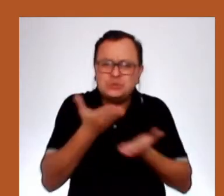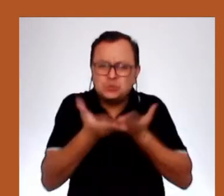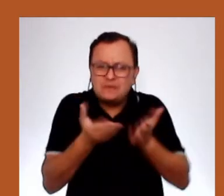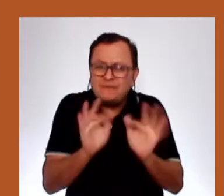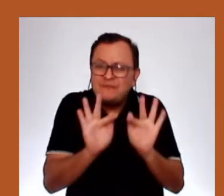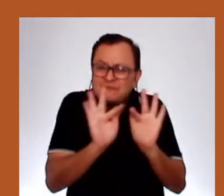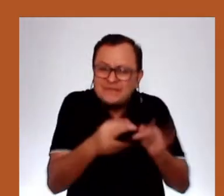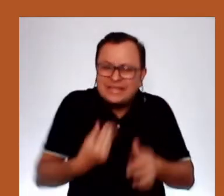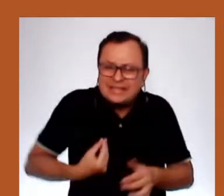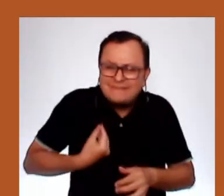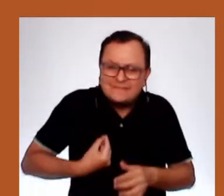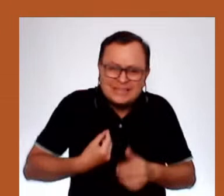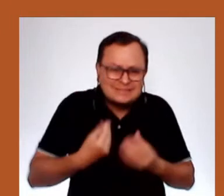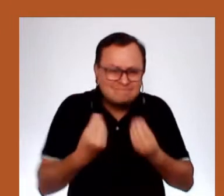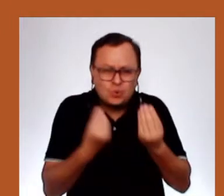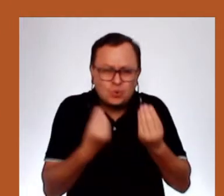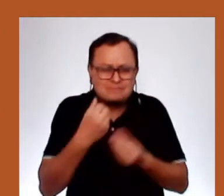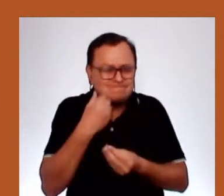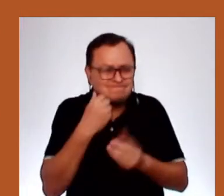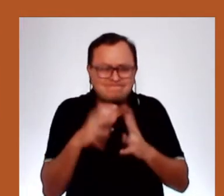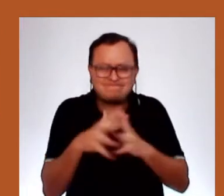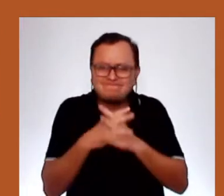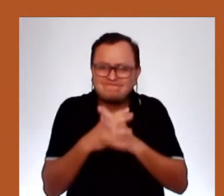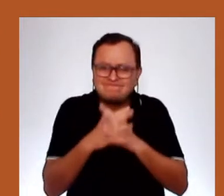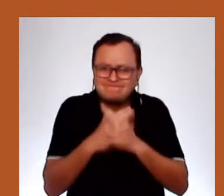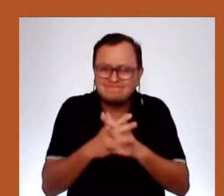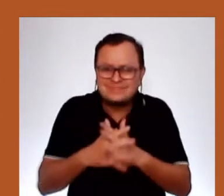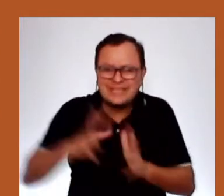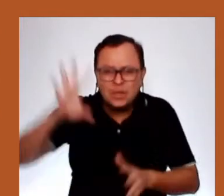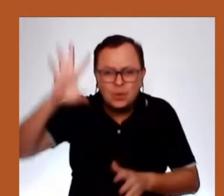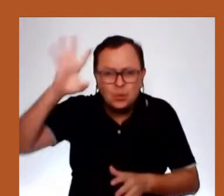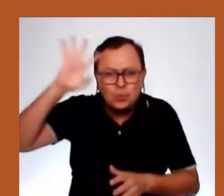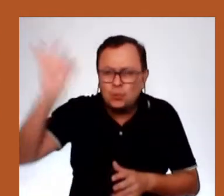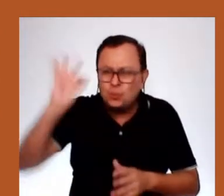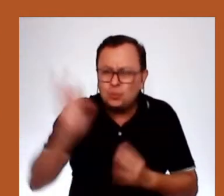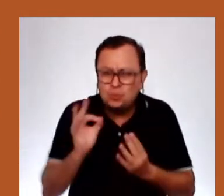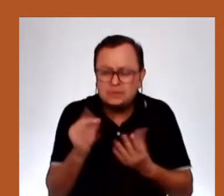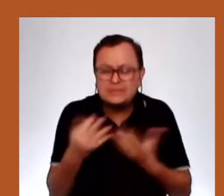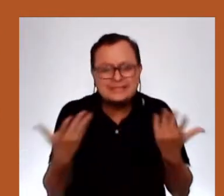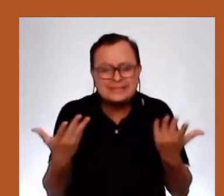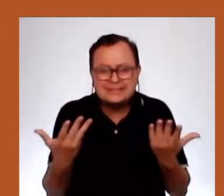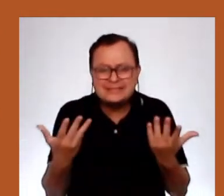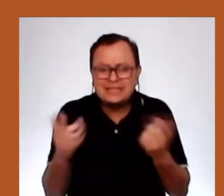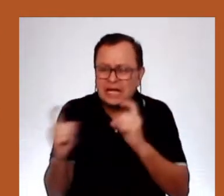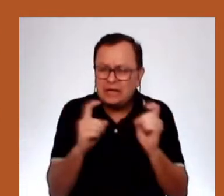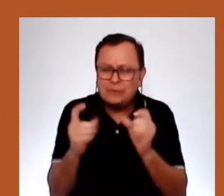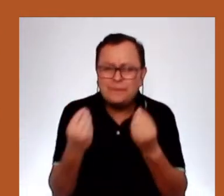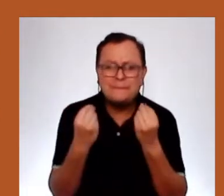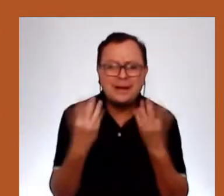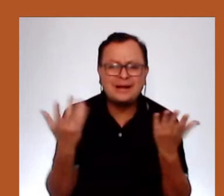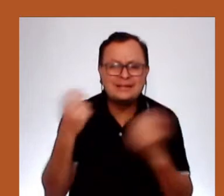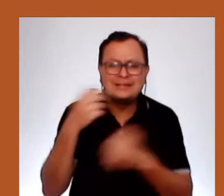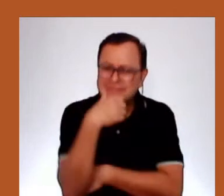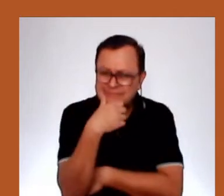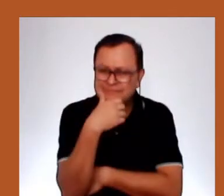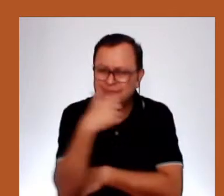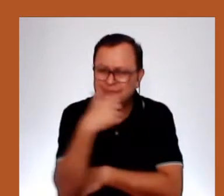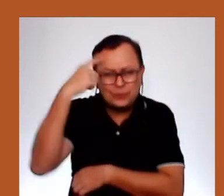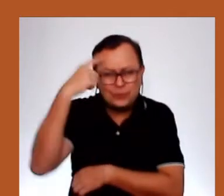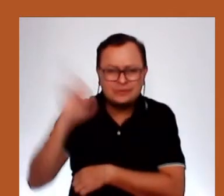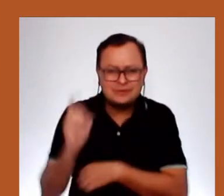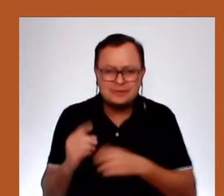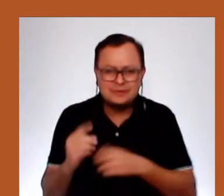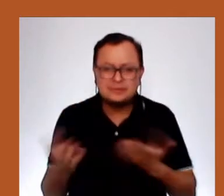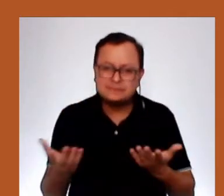demorei muito tempo, na verdade, para entender o que, que representava aquela reunião. Eu acho que naquele momento